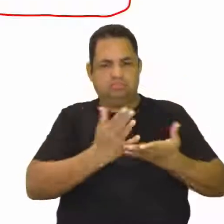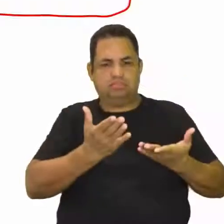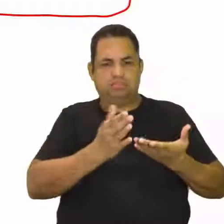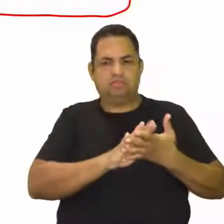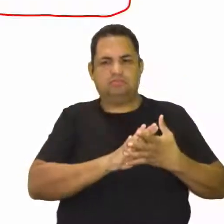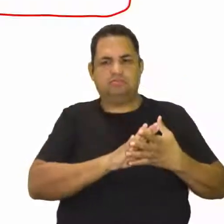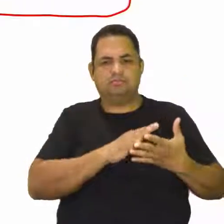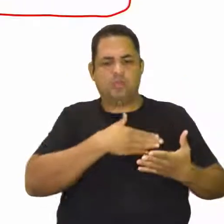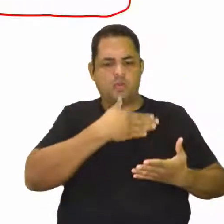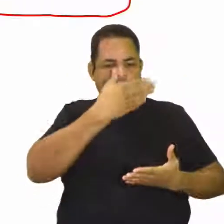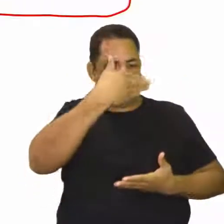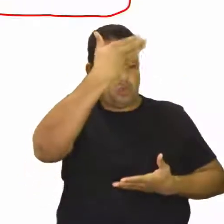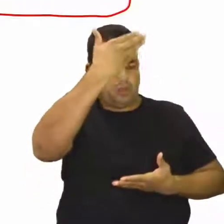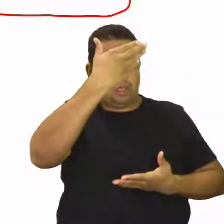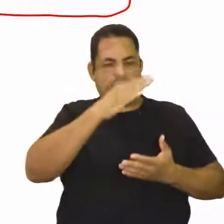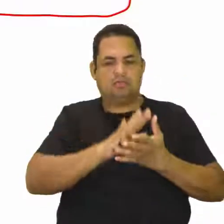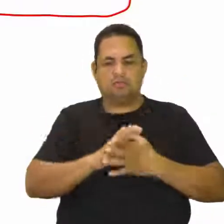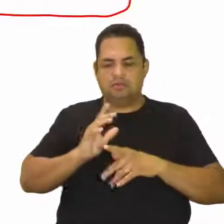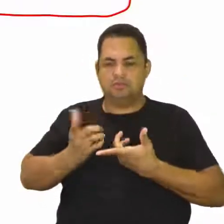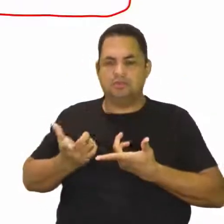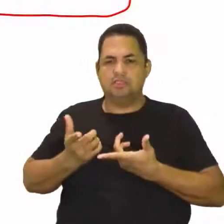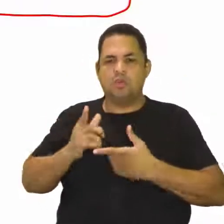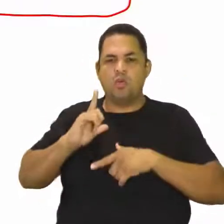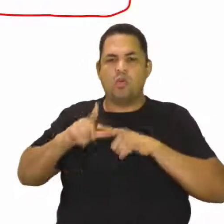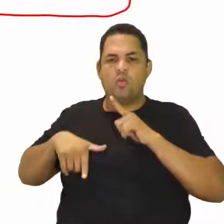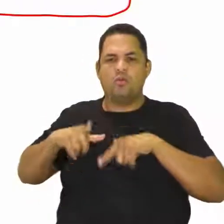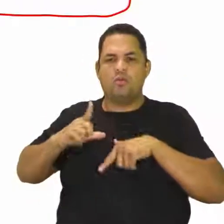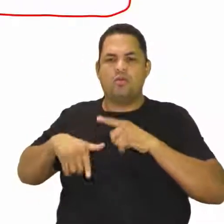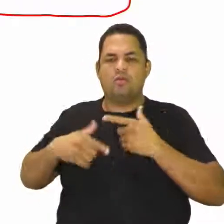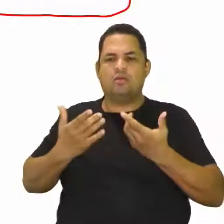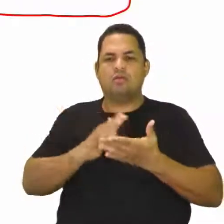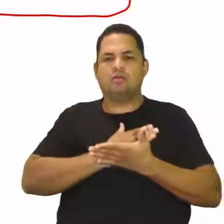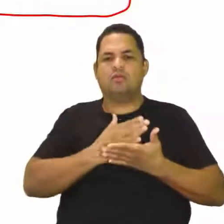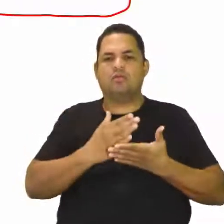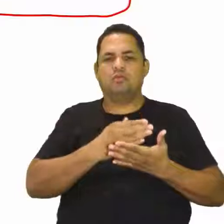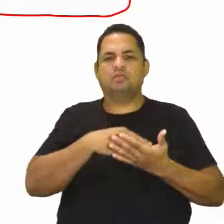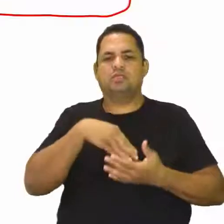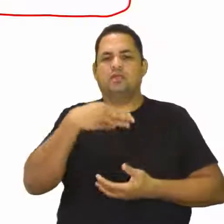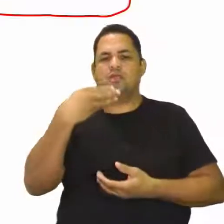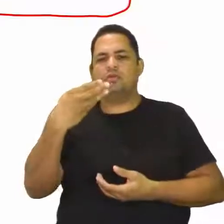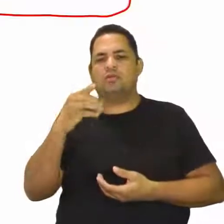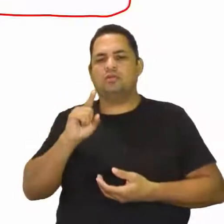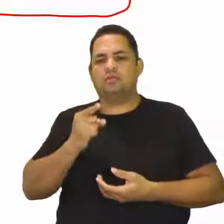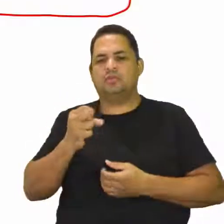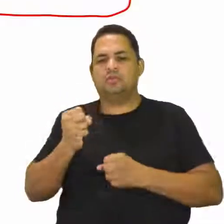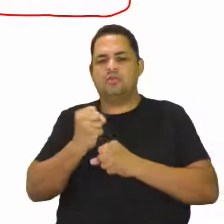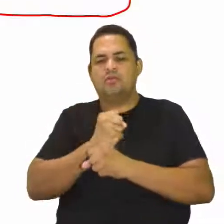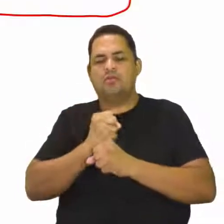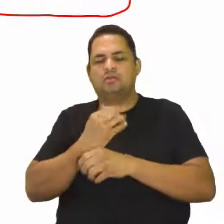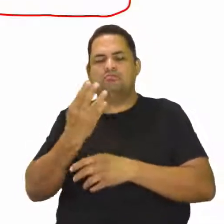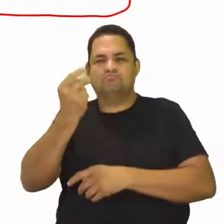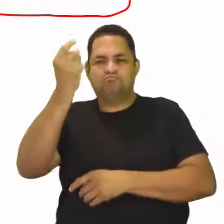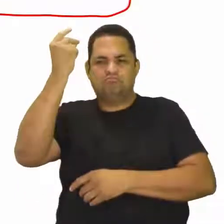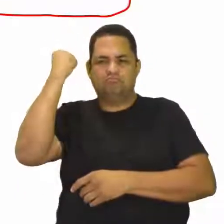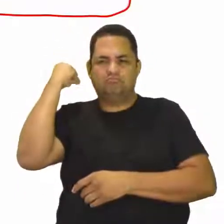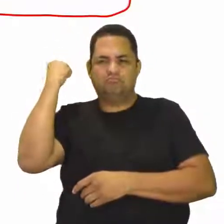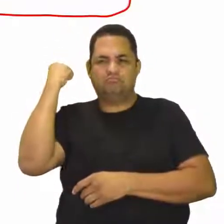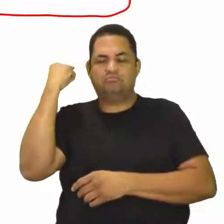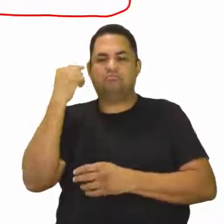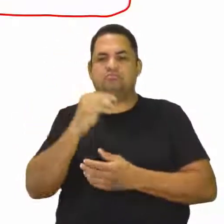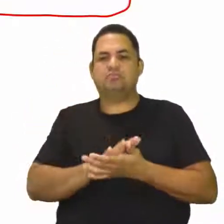e israelenses? Conflito que começa há 4.000 anos atrás e se estende até o século